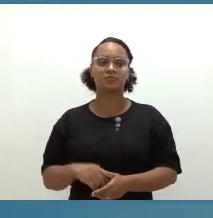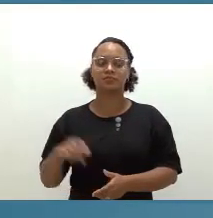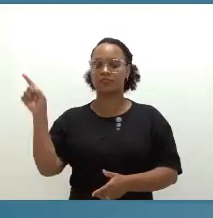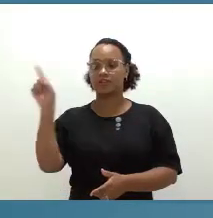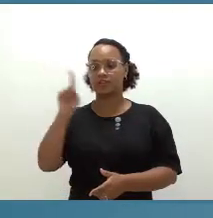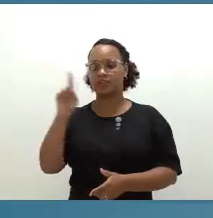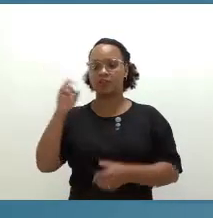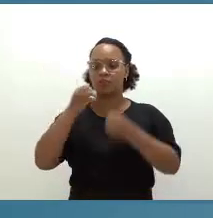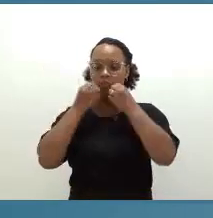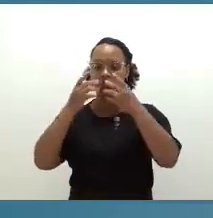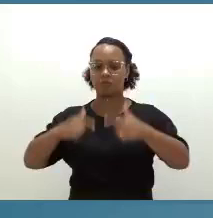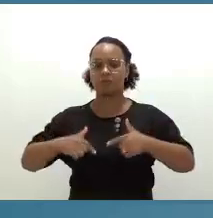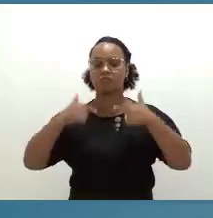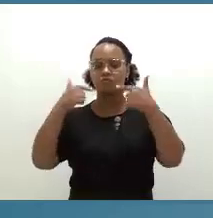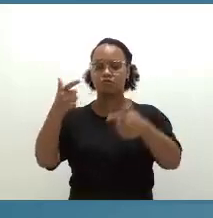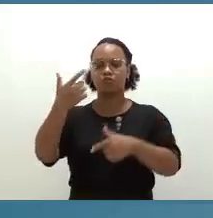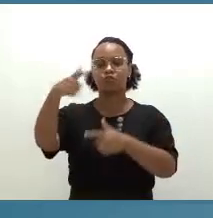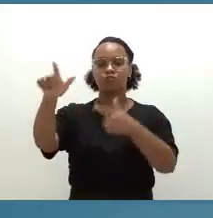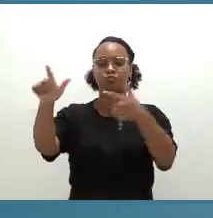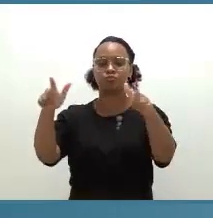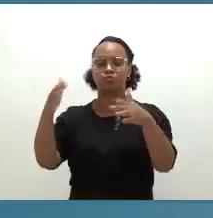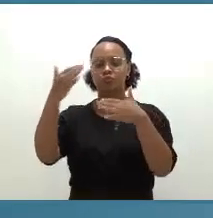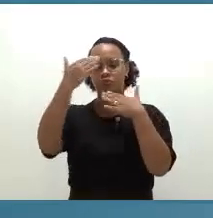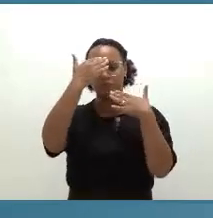movimento. Com o espaço de segundo.